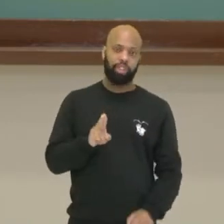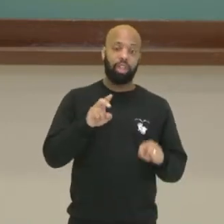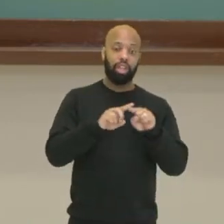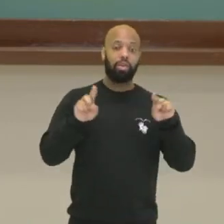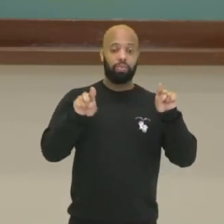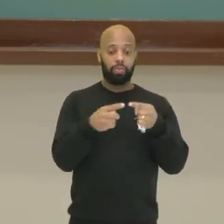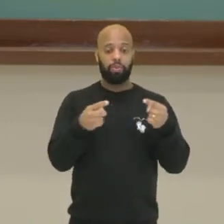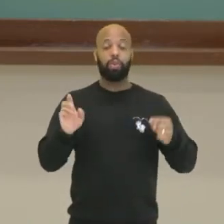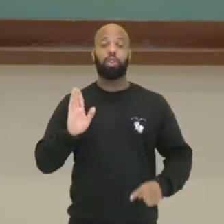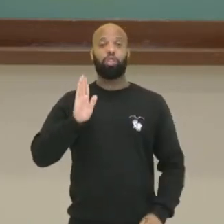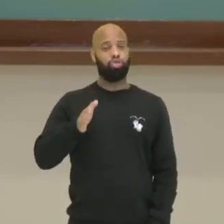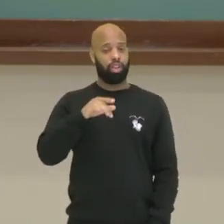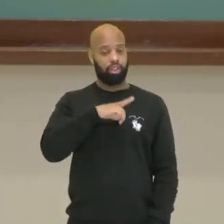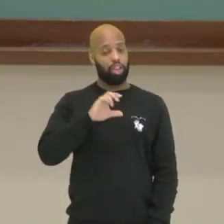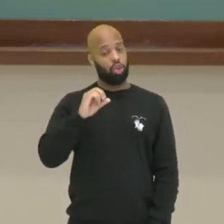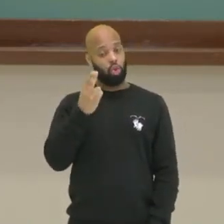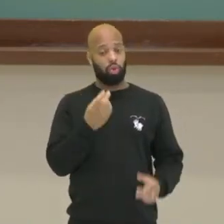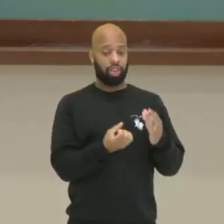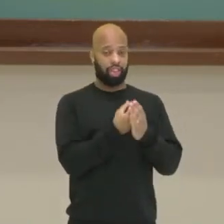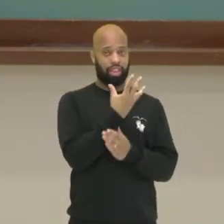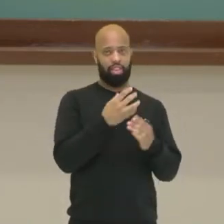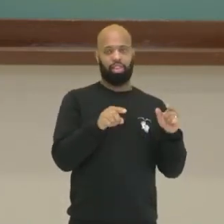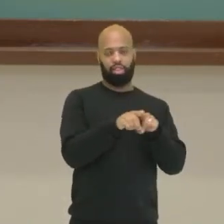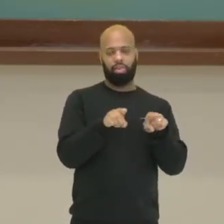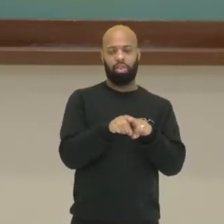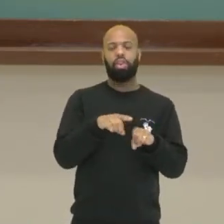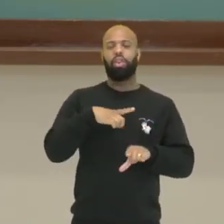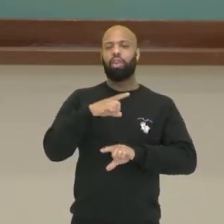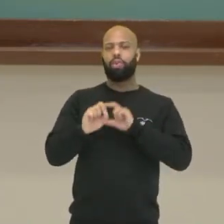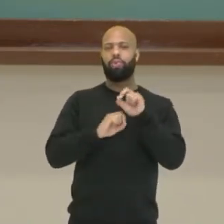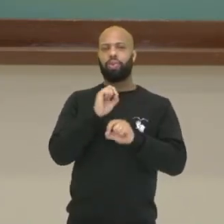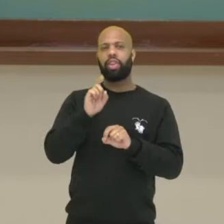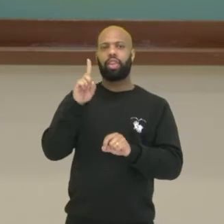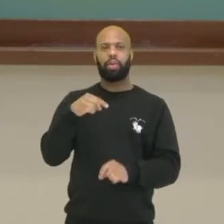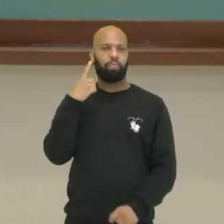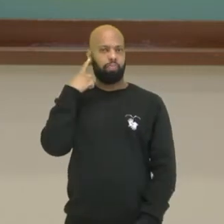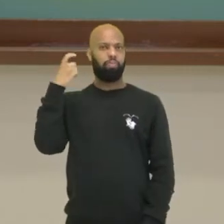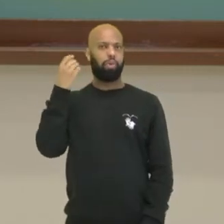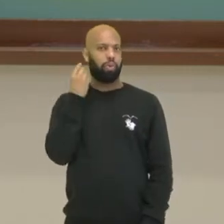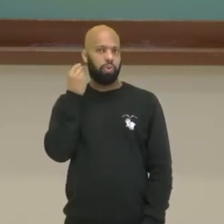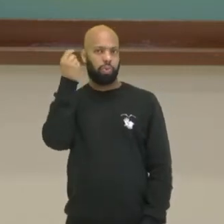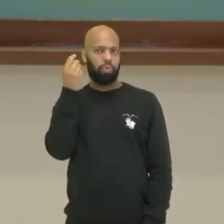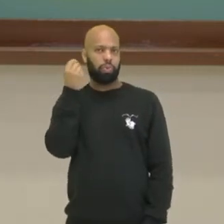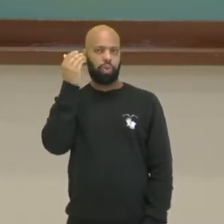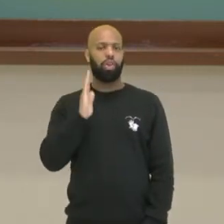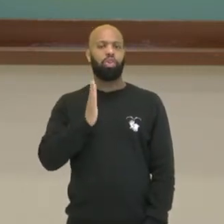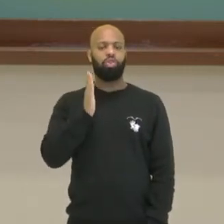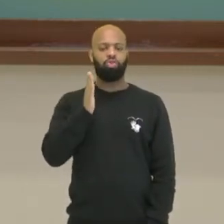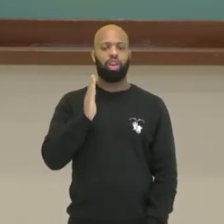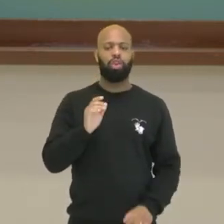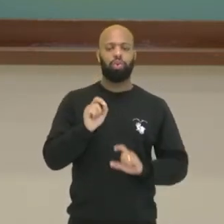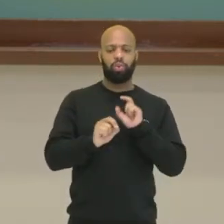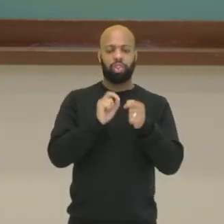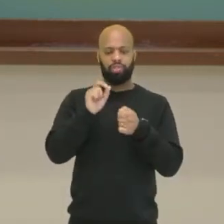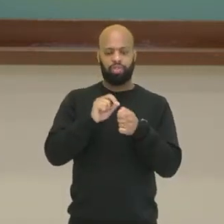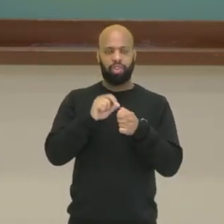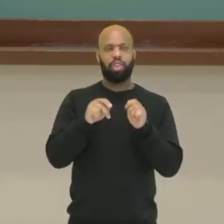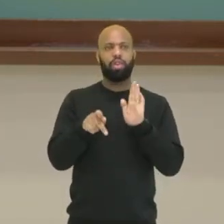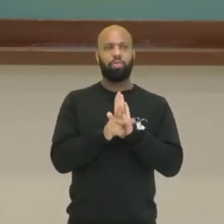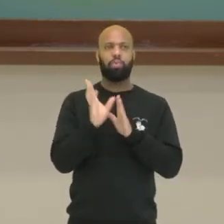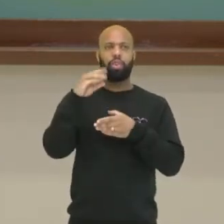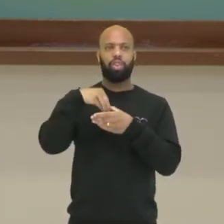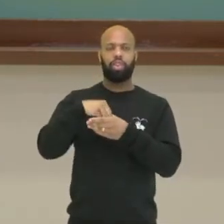já gravada, os sons, os efeitos sonoros já gravados para compor a ação da